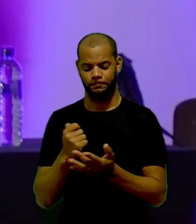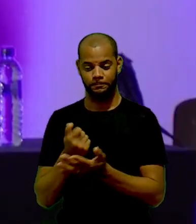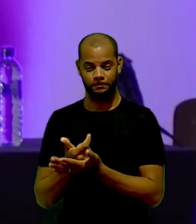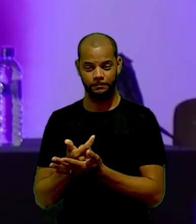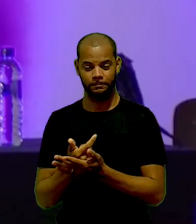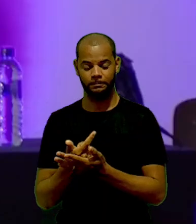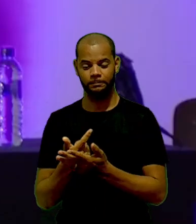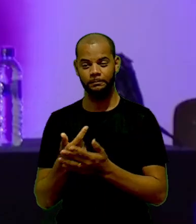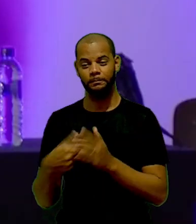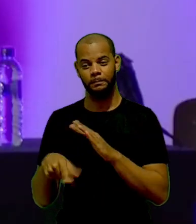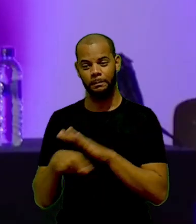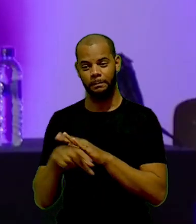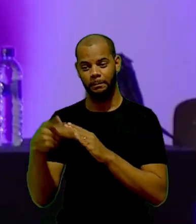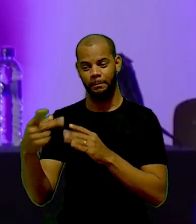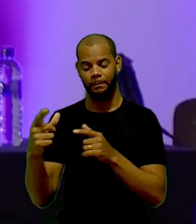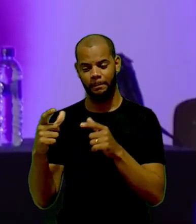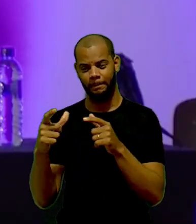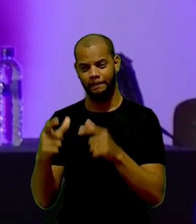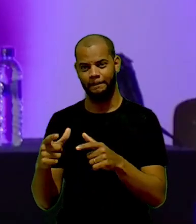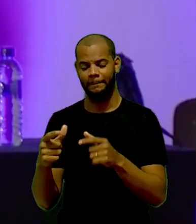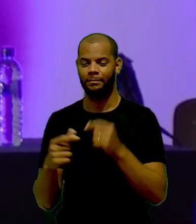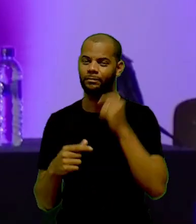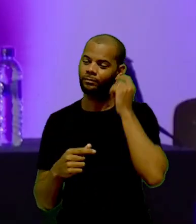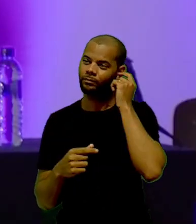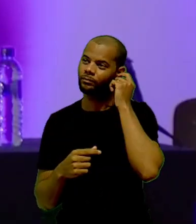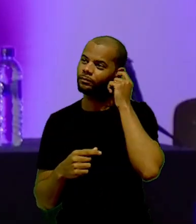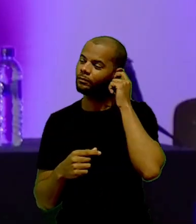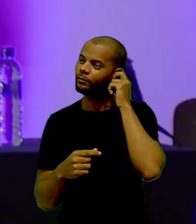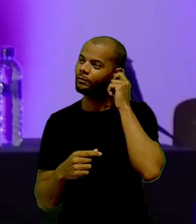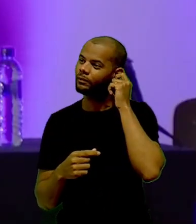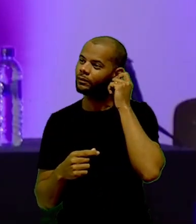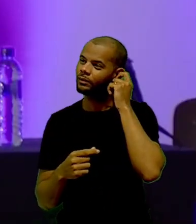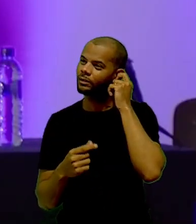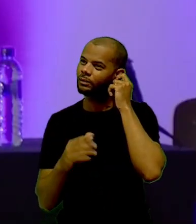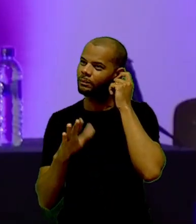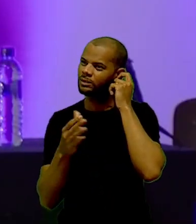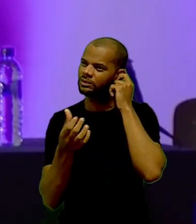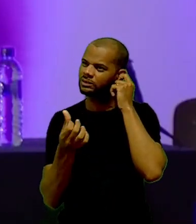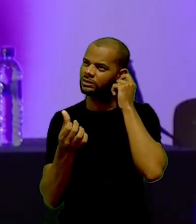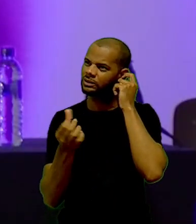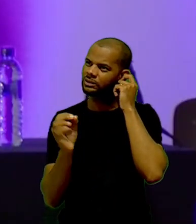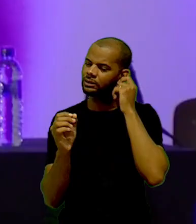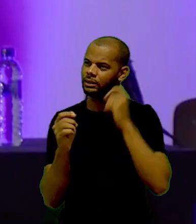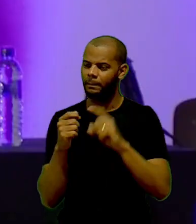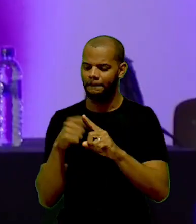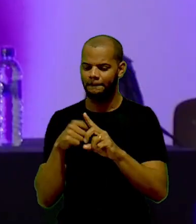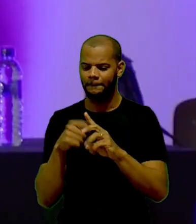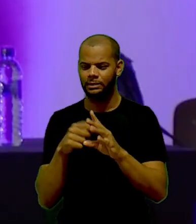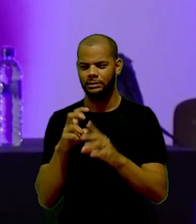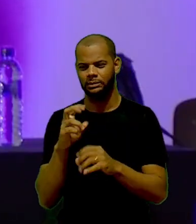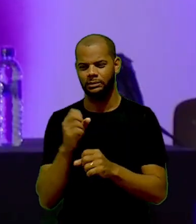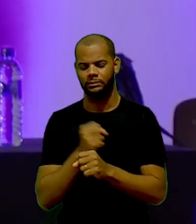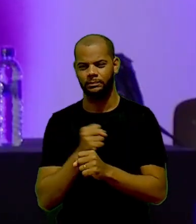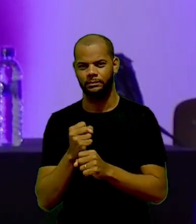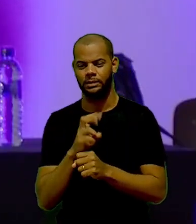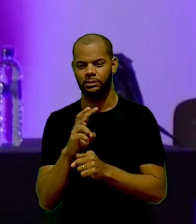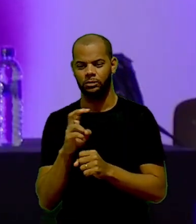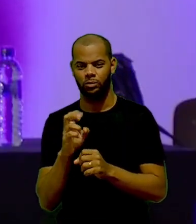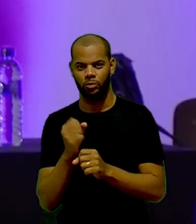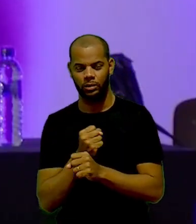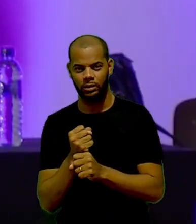unidade consumidora, com uma validade de 60 meses ou 5 anos. Esgotou os 5